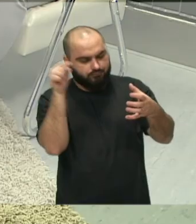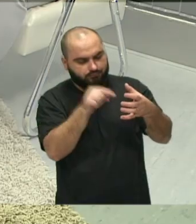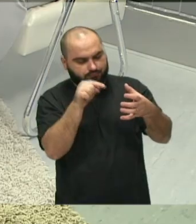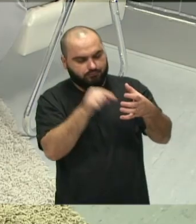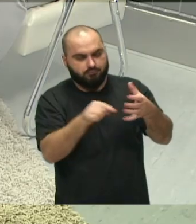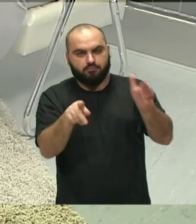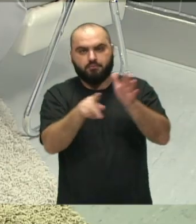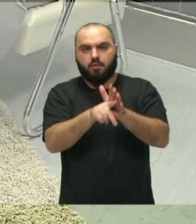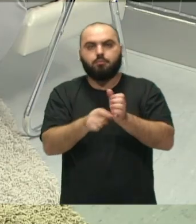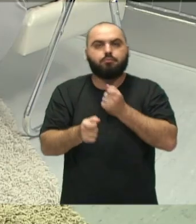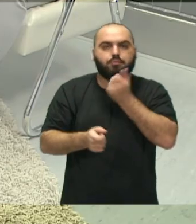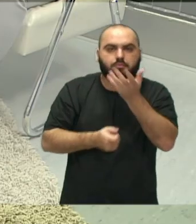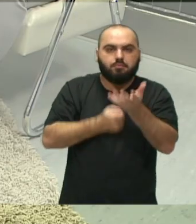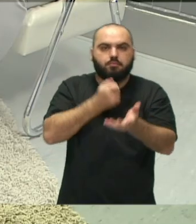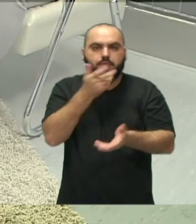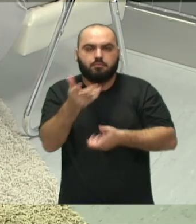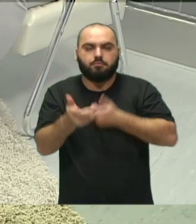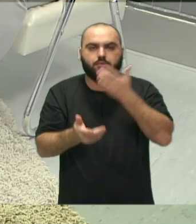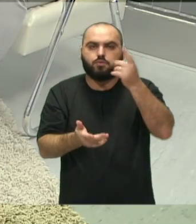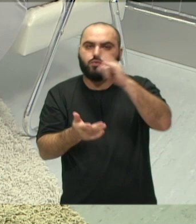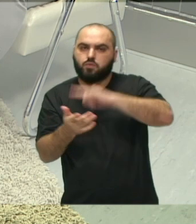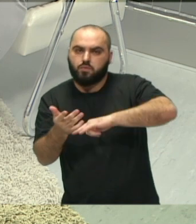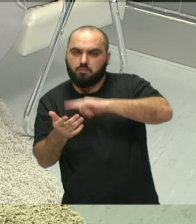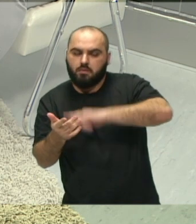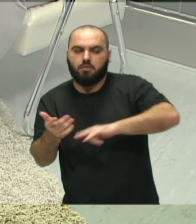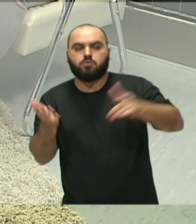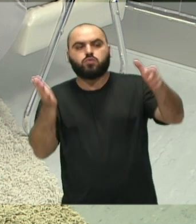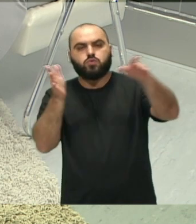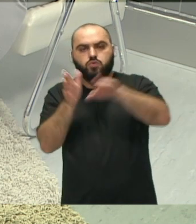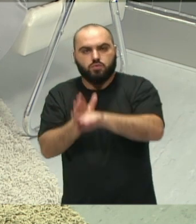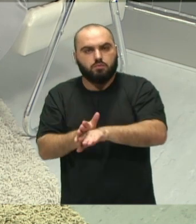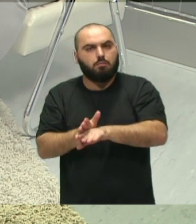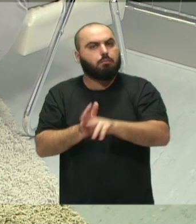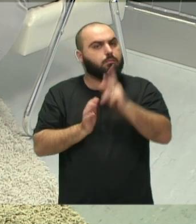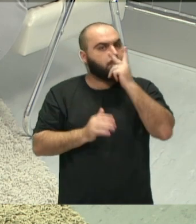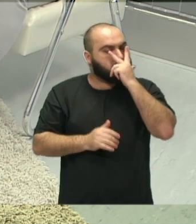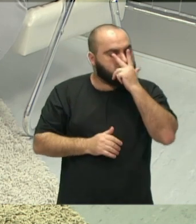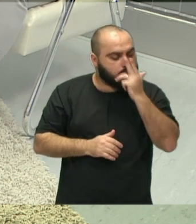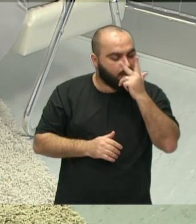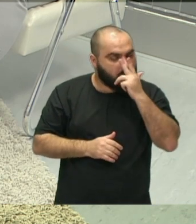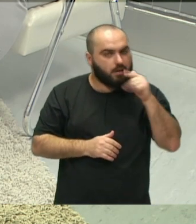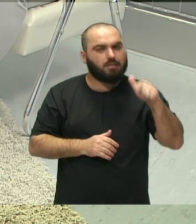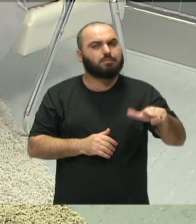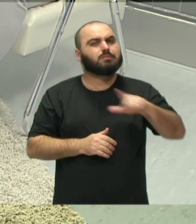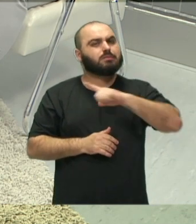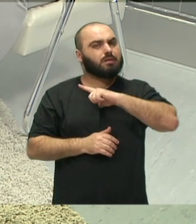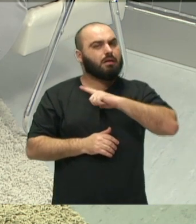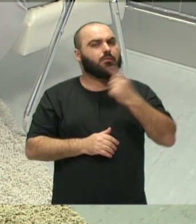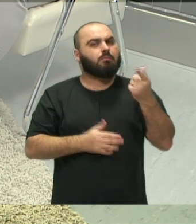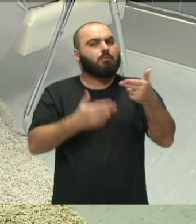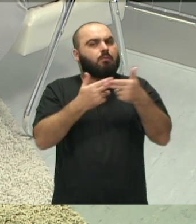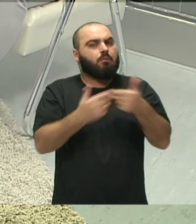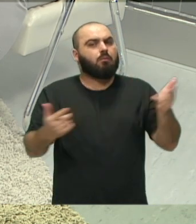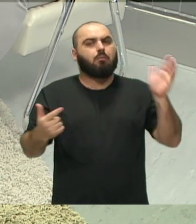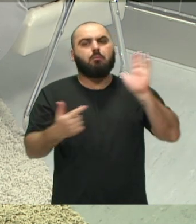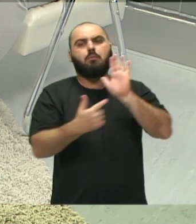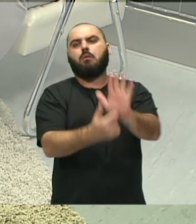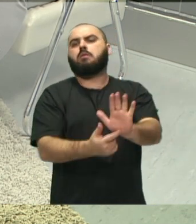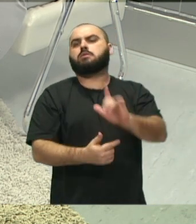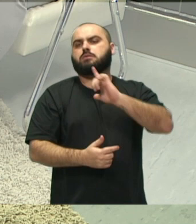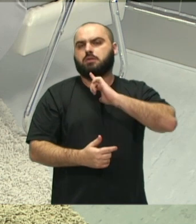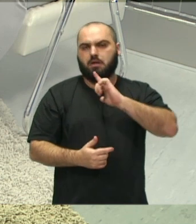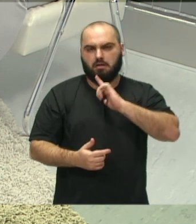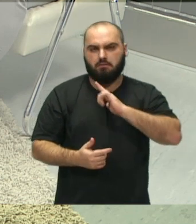feito num depoimento, através de um documento obtido, leva para um rumo que indica que